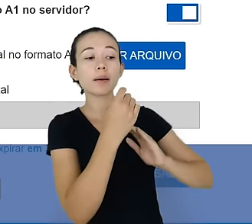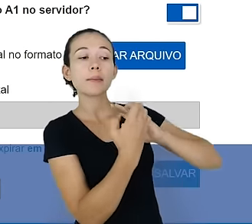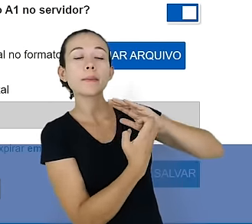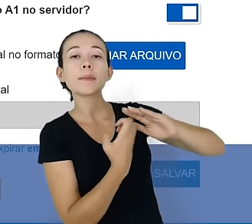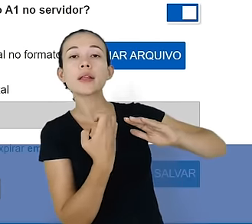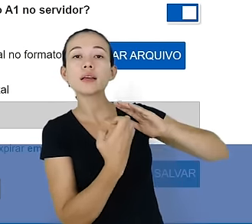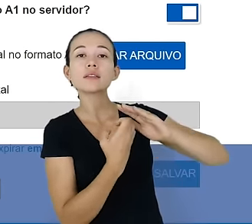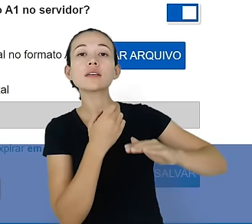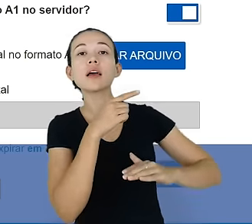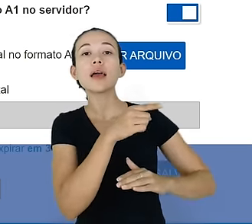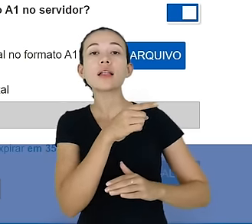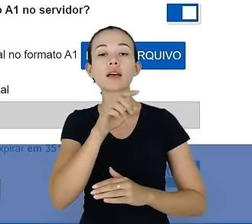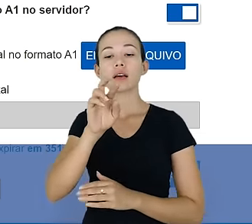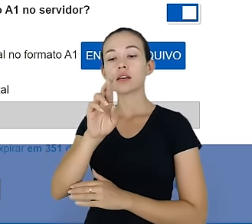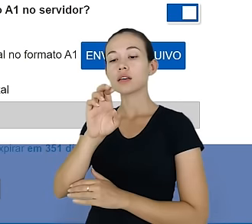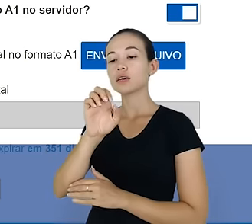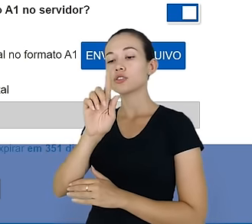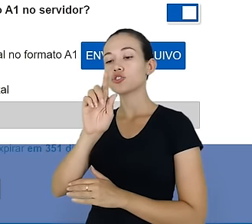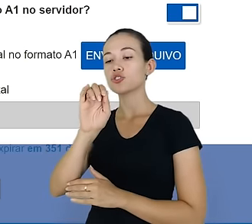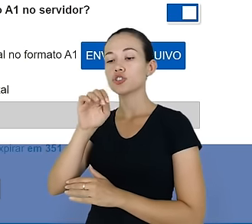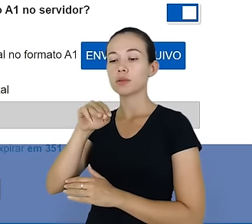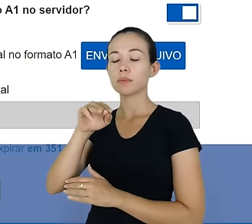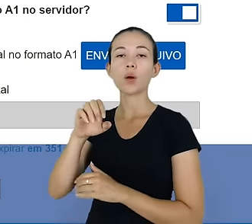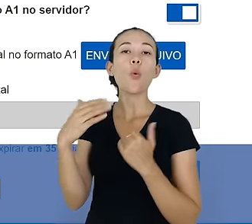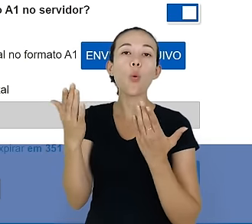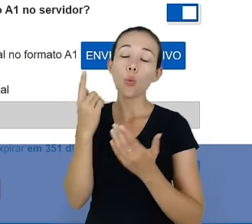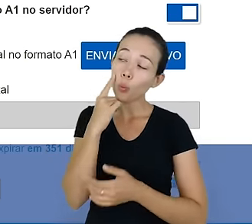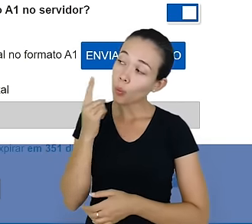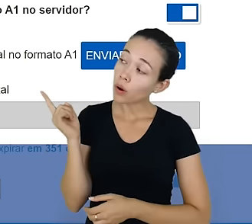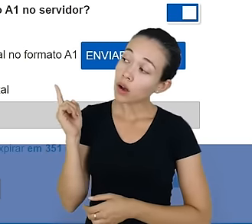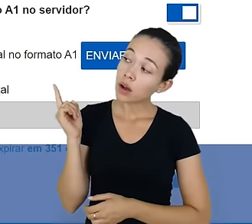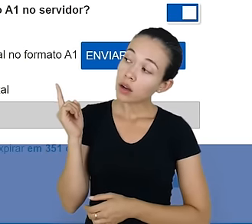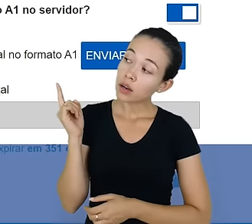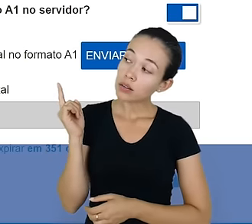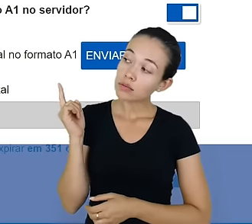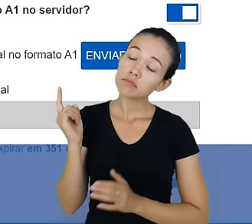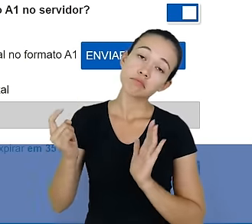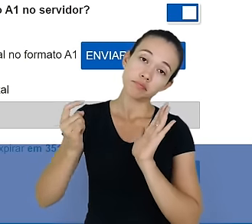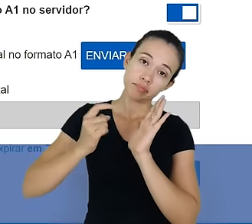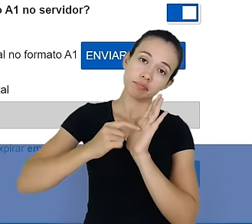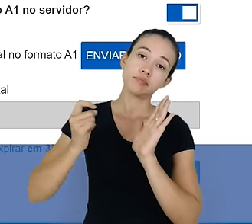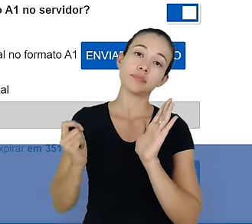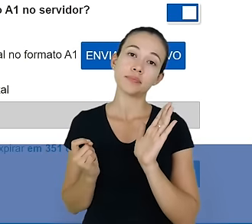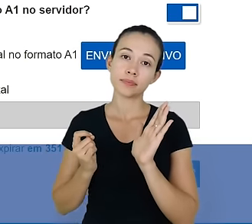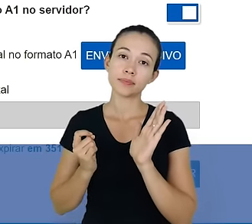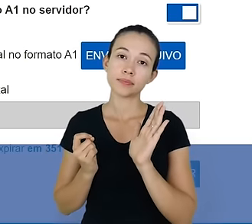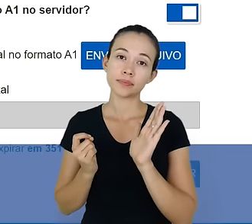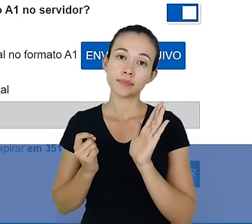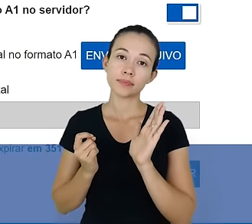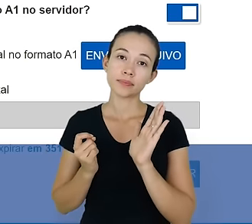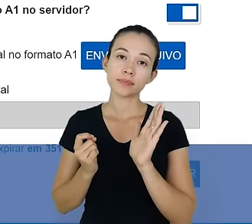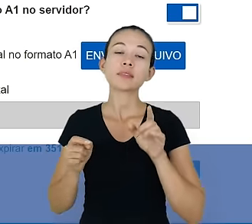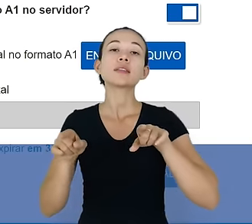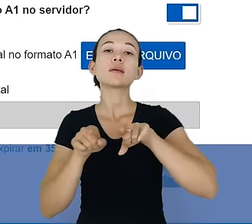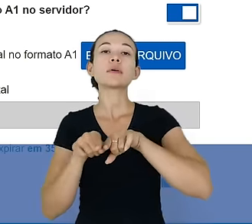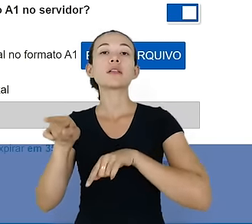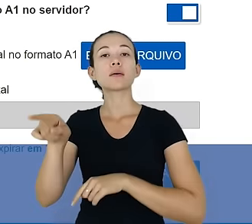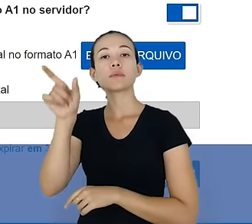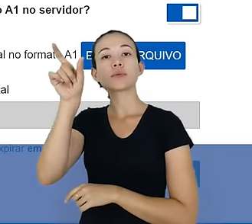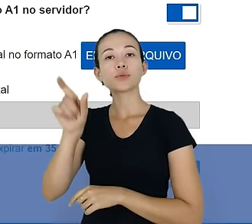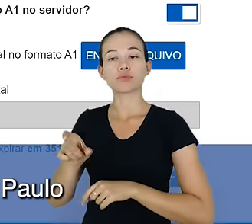fiscal Simples Nacional regime tributário Simples Nacional eh pessoal do produtor rural